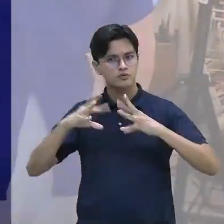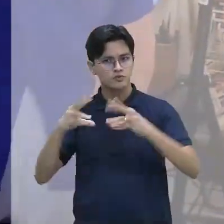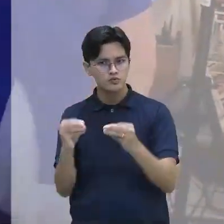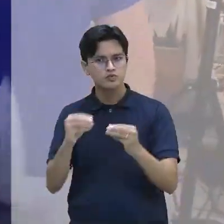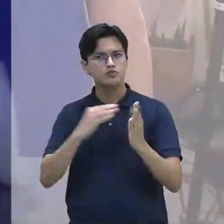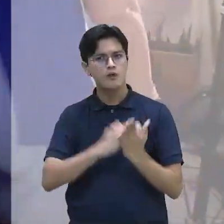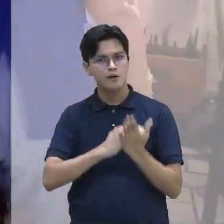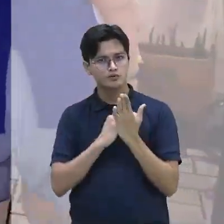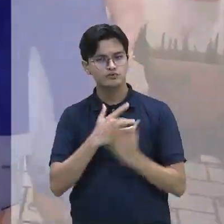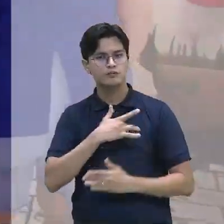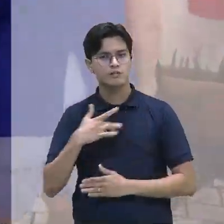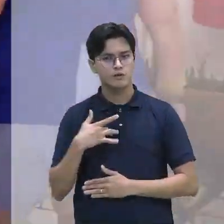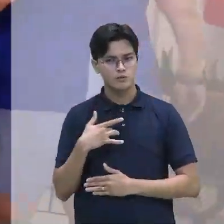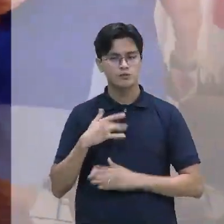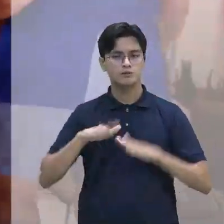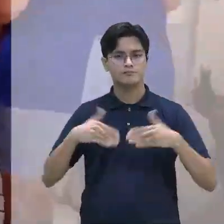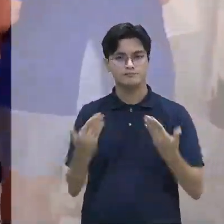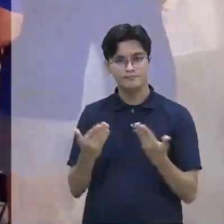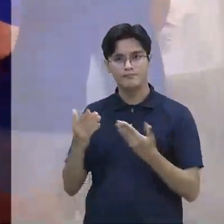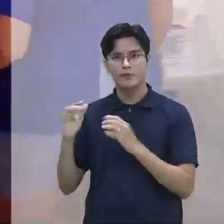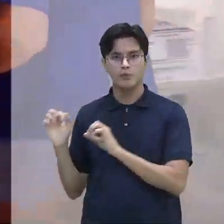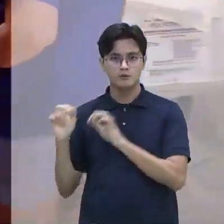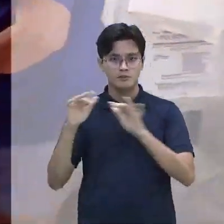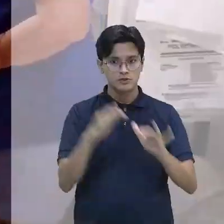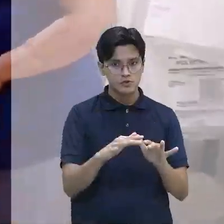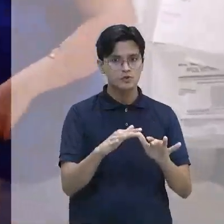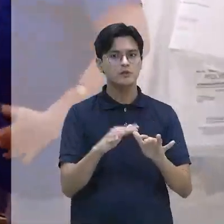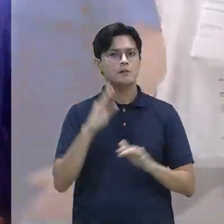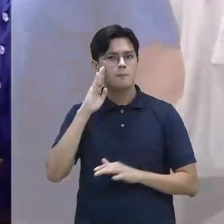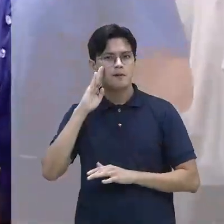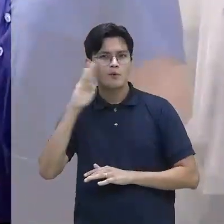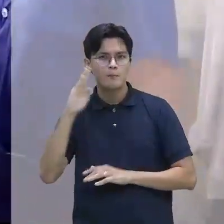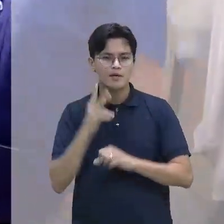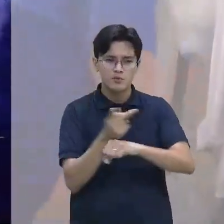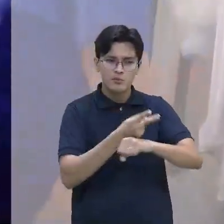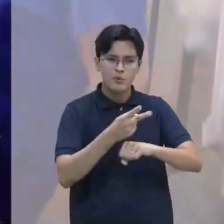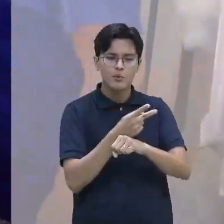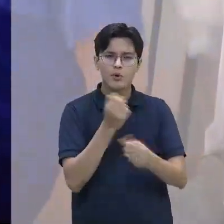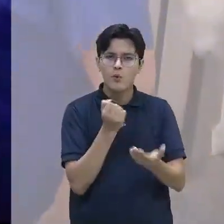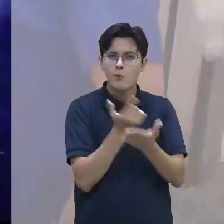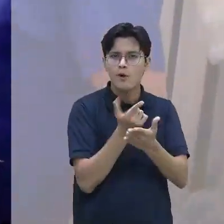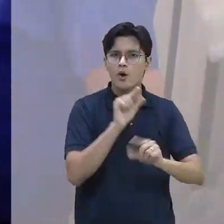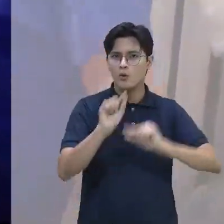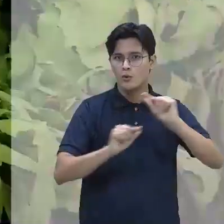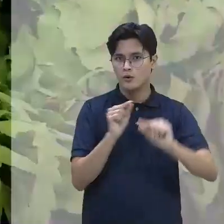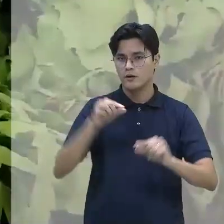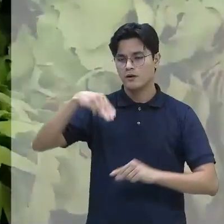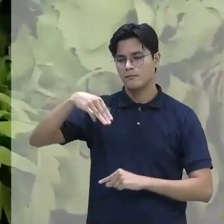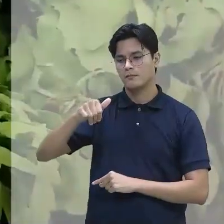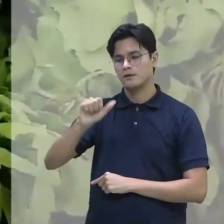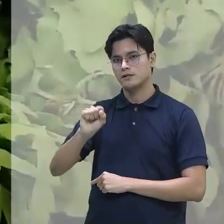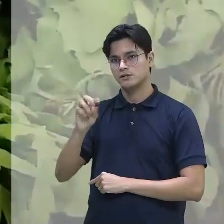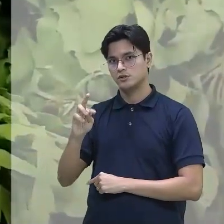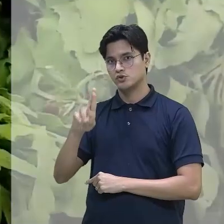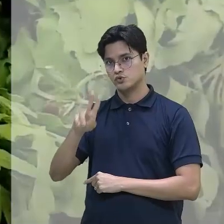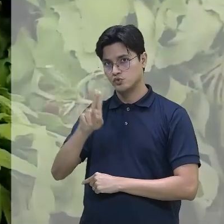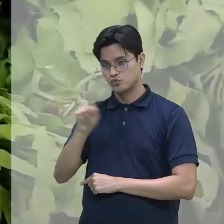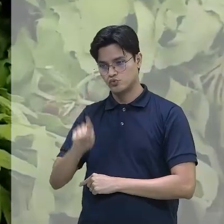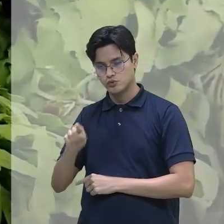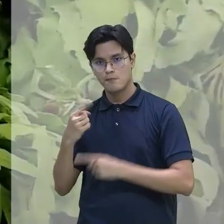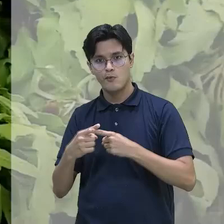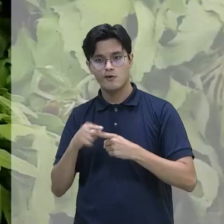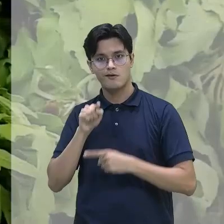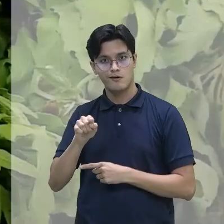mais procuram aqui de primeira mão é o mastruz. Que o mastruz é uma erva natural, um antibiótico natural, que serve